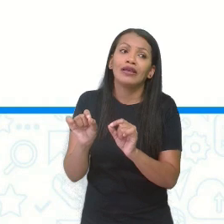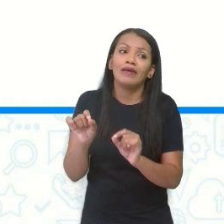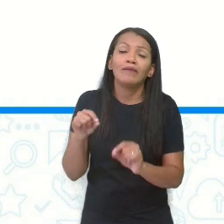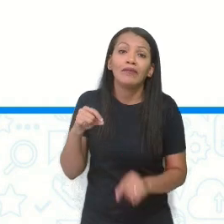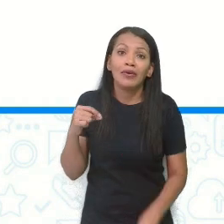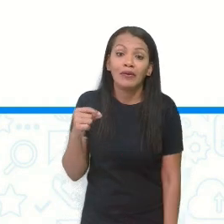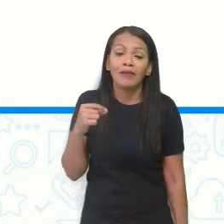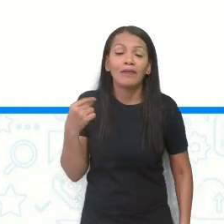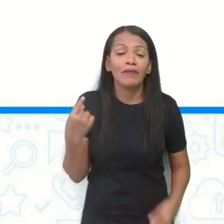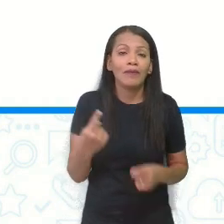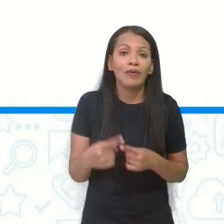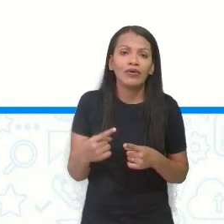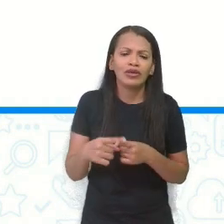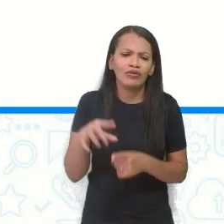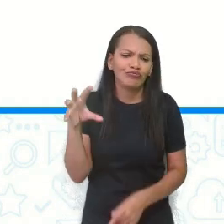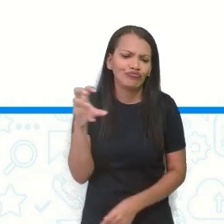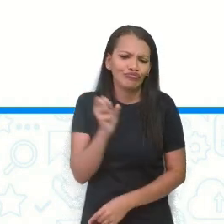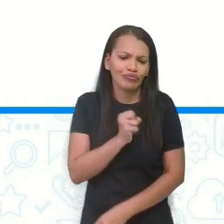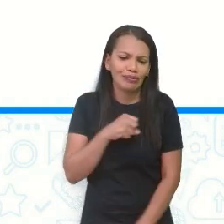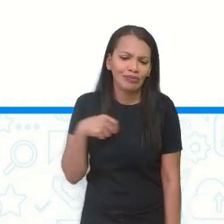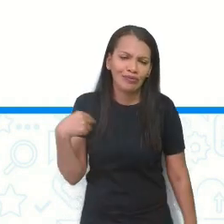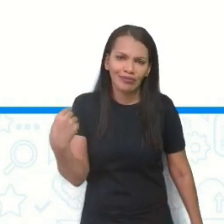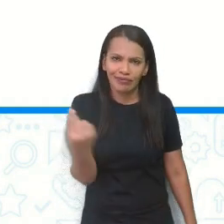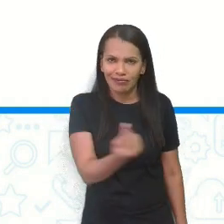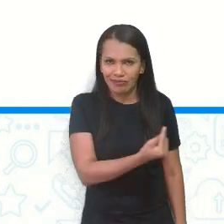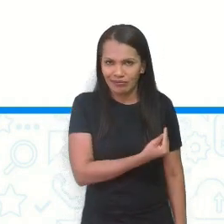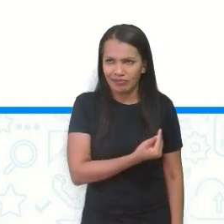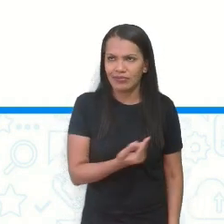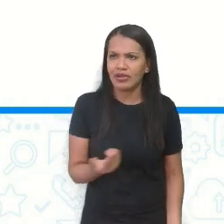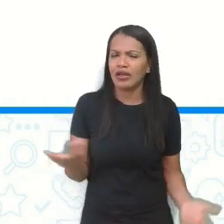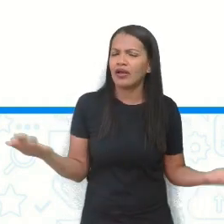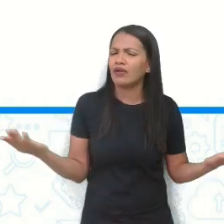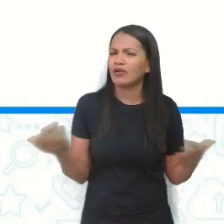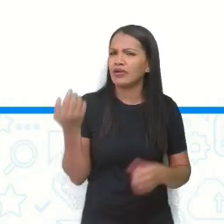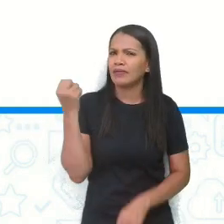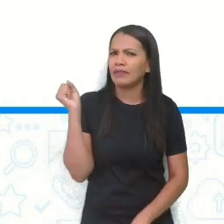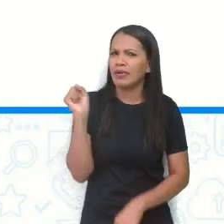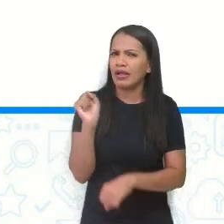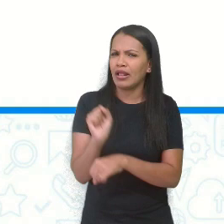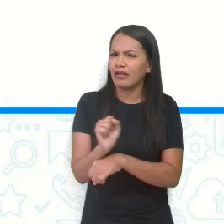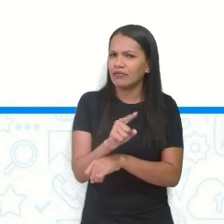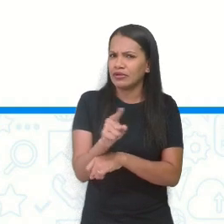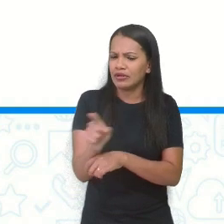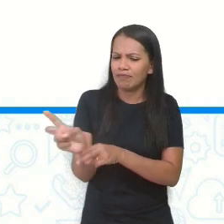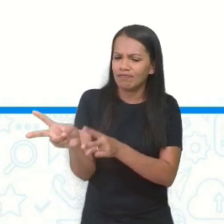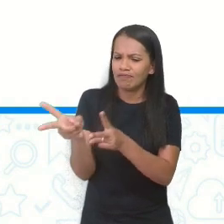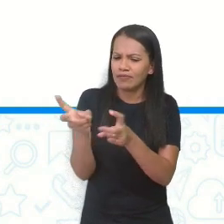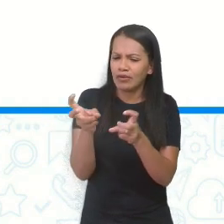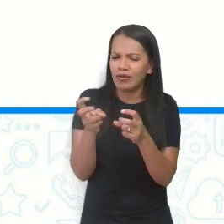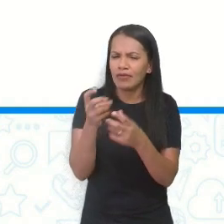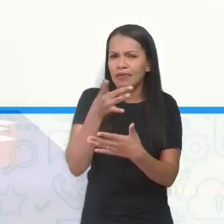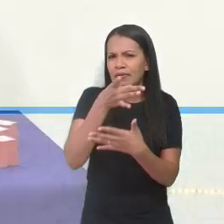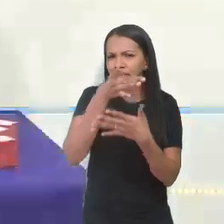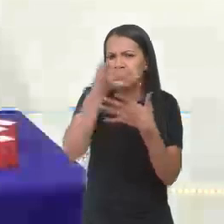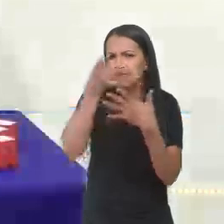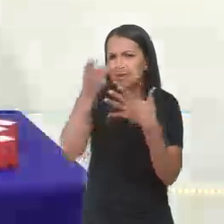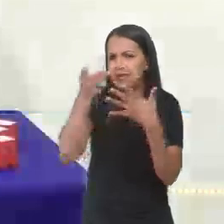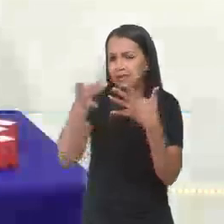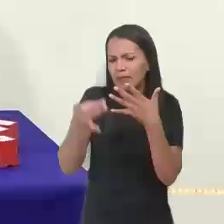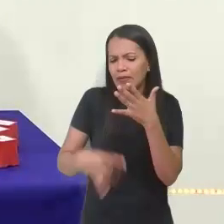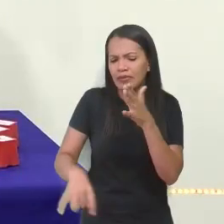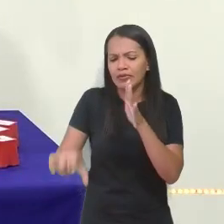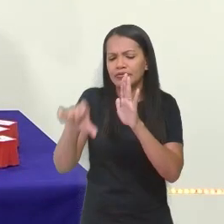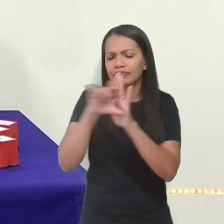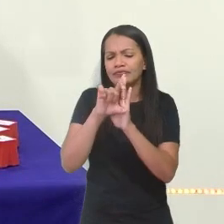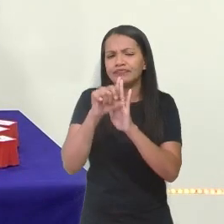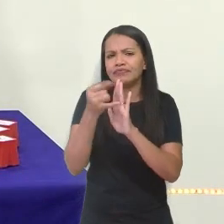Balançou aí, foi para lá e para cá, mas agora paradinho você consegue observar cada detalhe desta